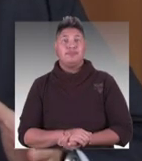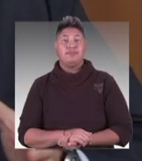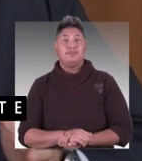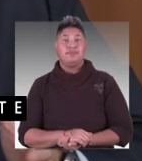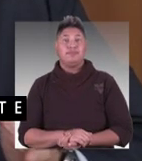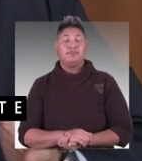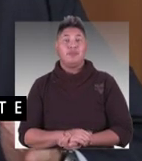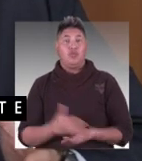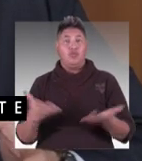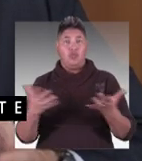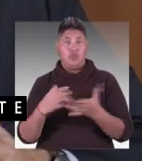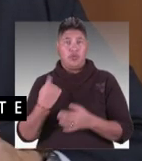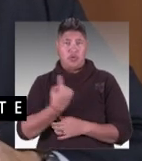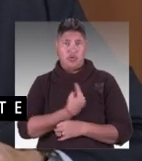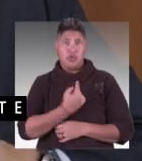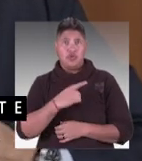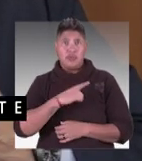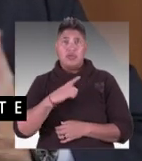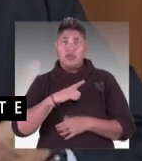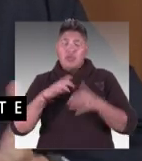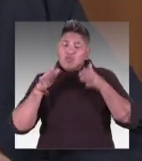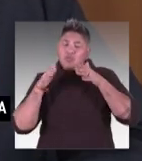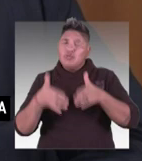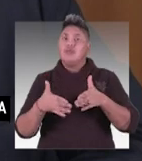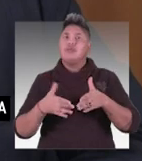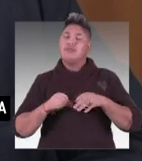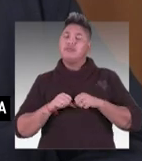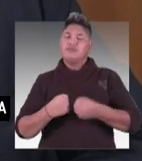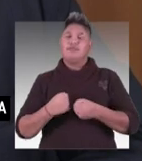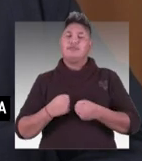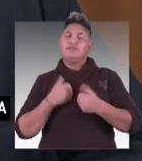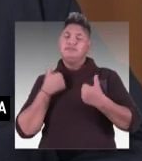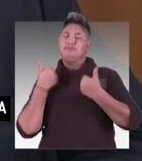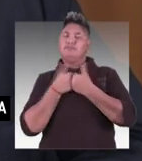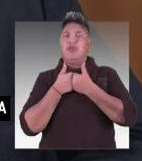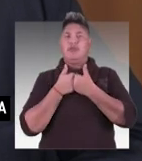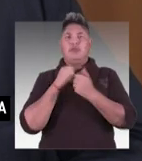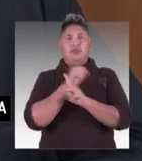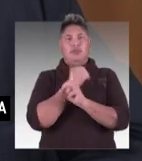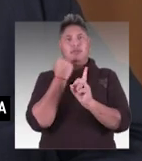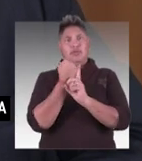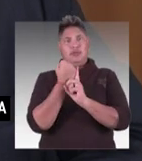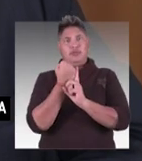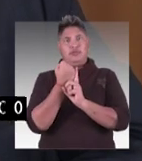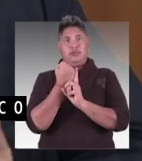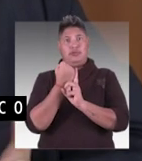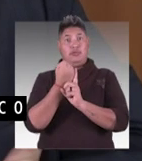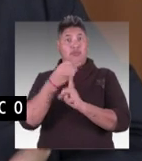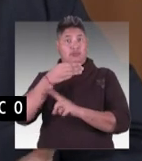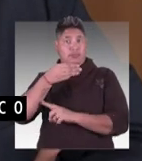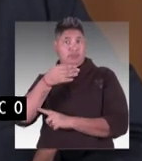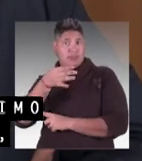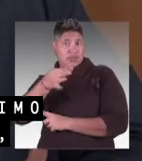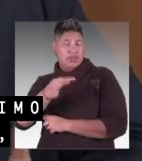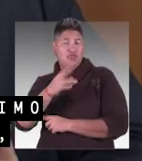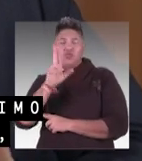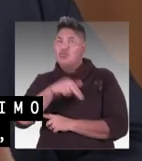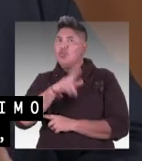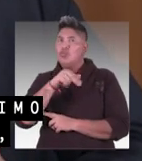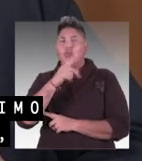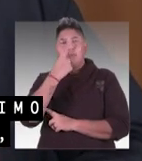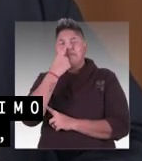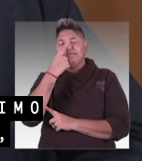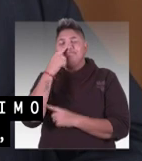Então, hoje a gente tem uma atuação muito mais próxima da sociedade. O Ministério Público do Trabalho nunca foi tão